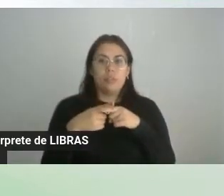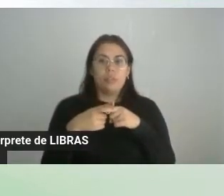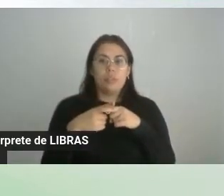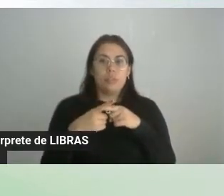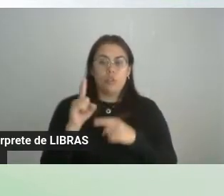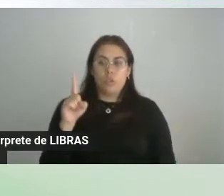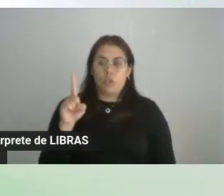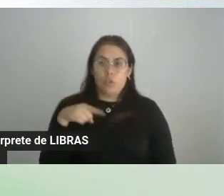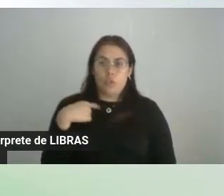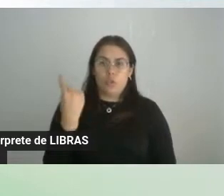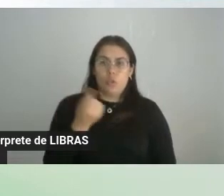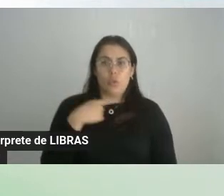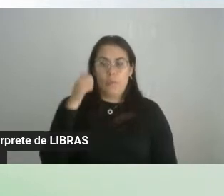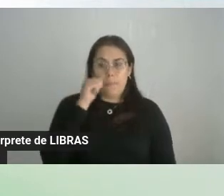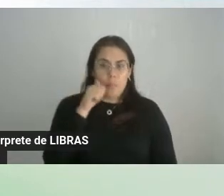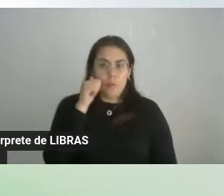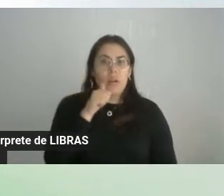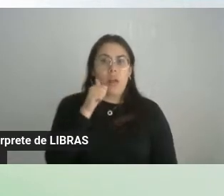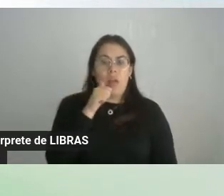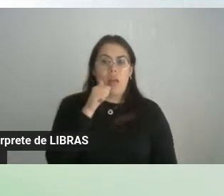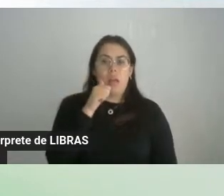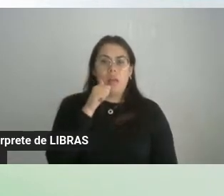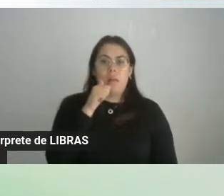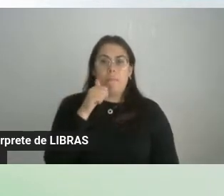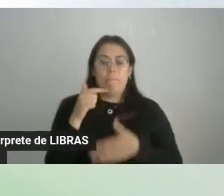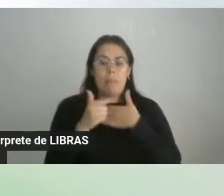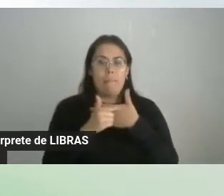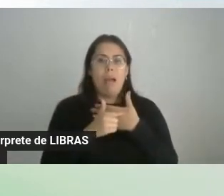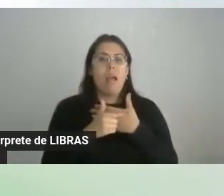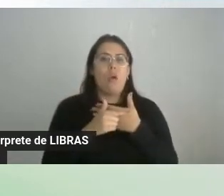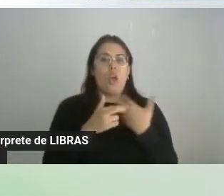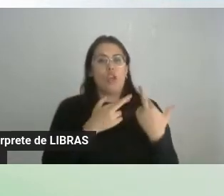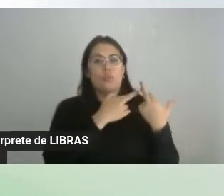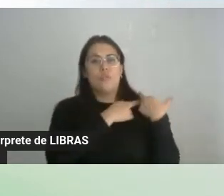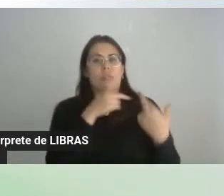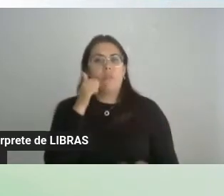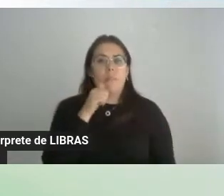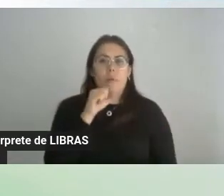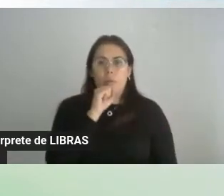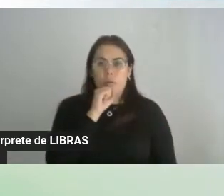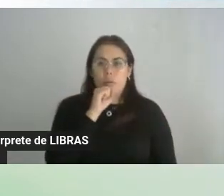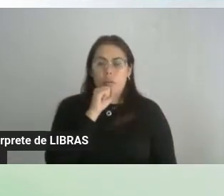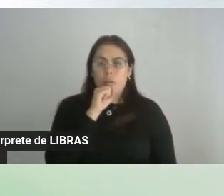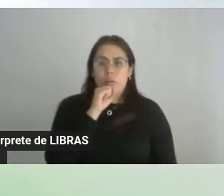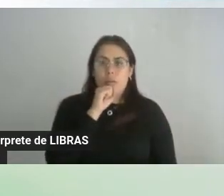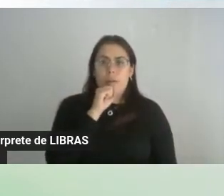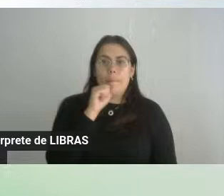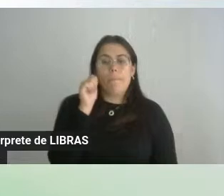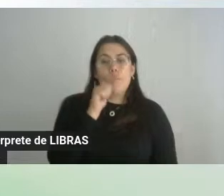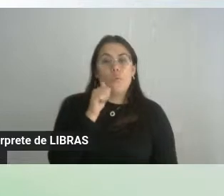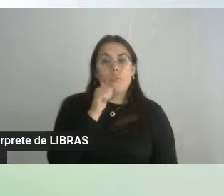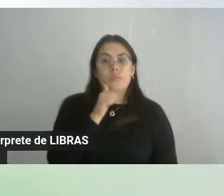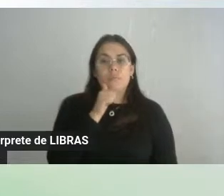falando, quem assume o papel de mãe, quem carrega o bebê na barriga, etc., é uma mulher e não um homem. Então, esses assuntos eles estão